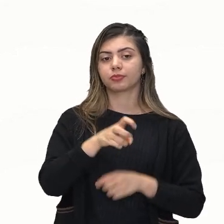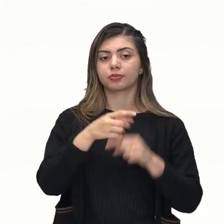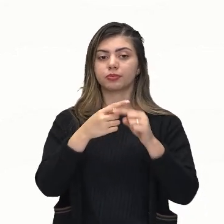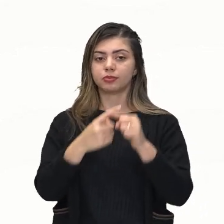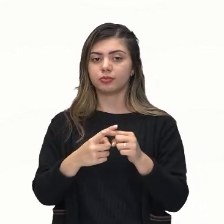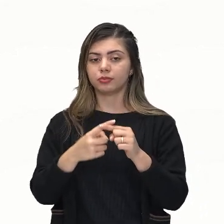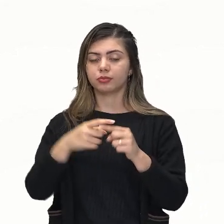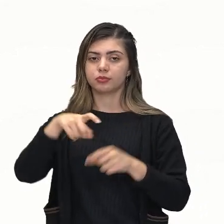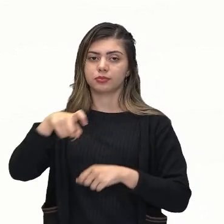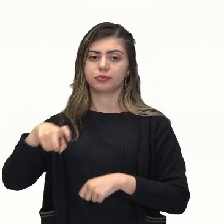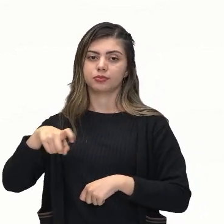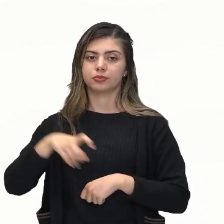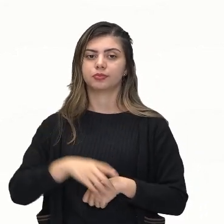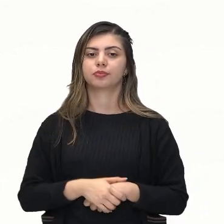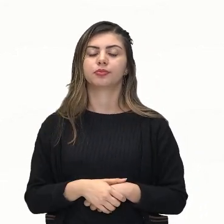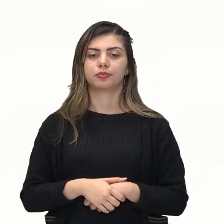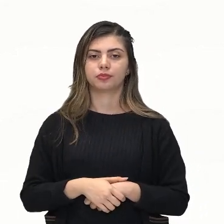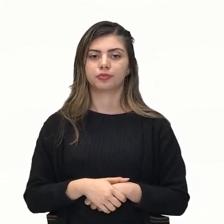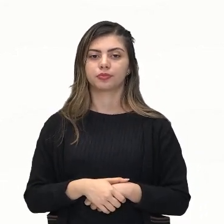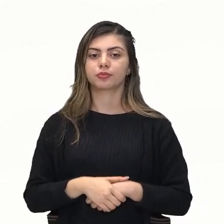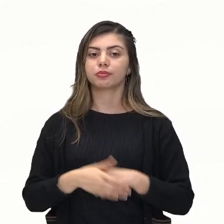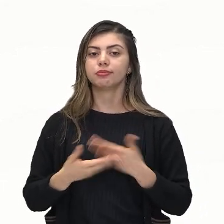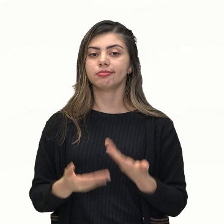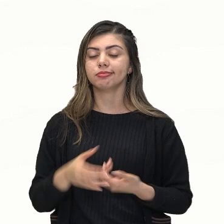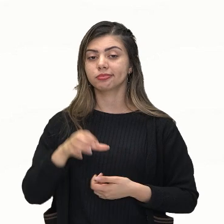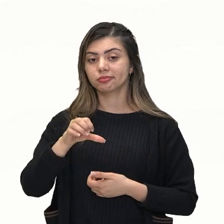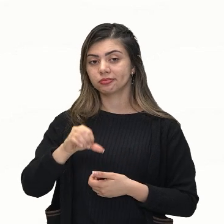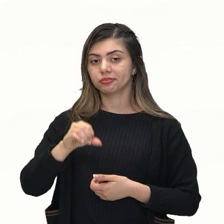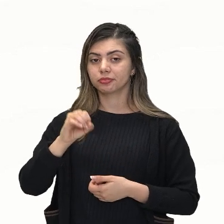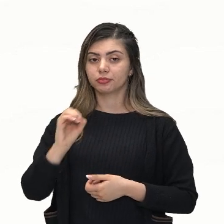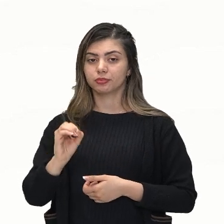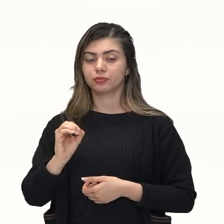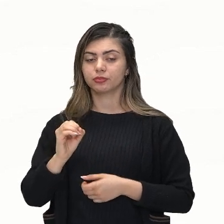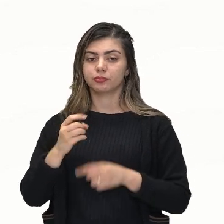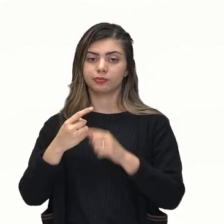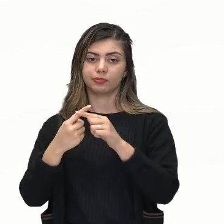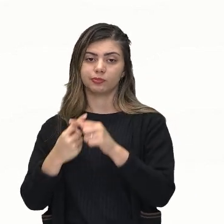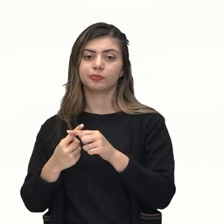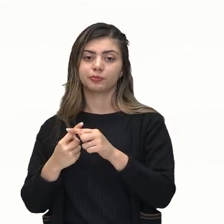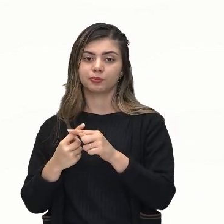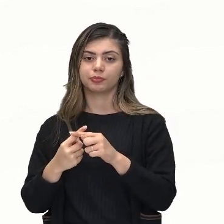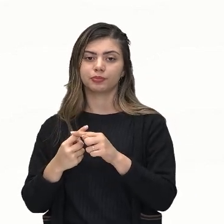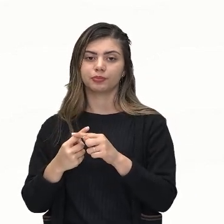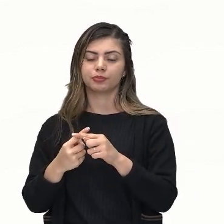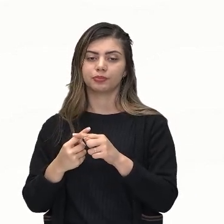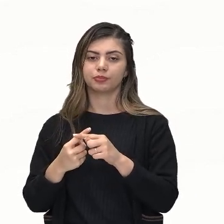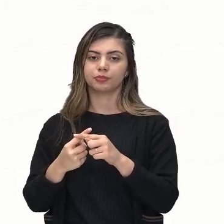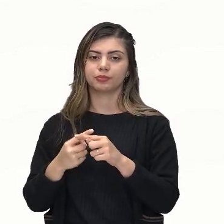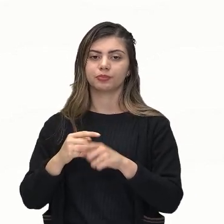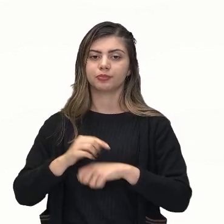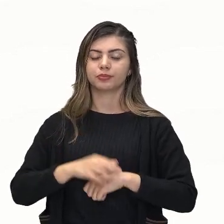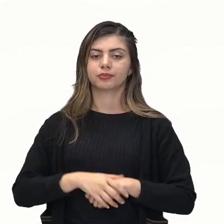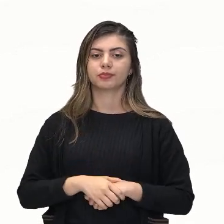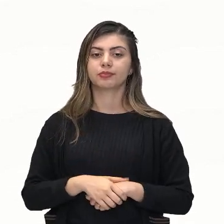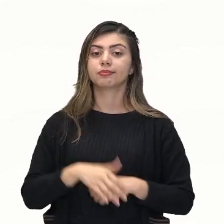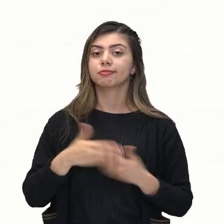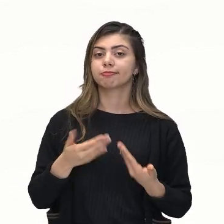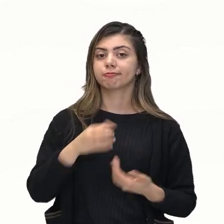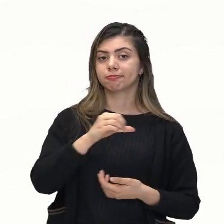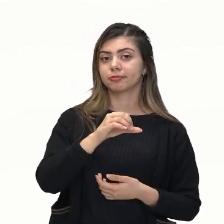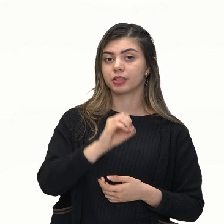meu x e o meu 90 vai multiplicar o meu